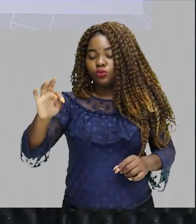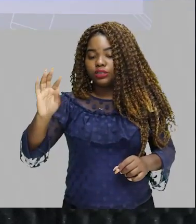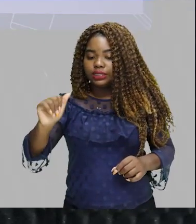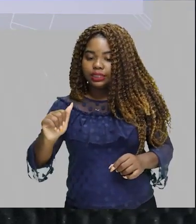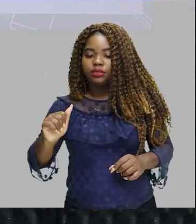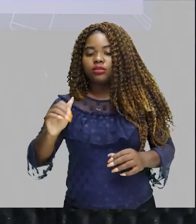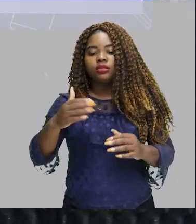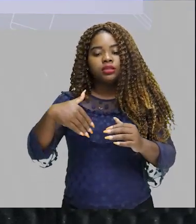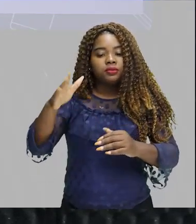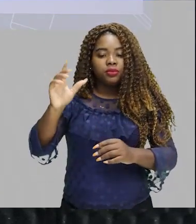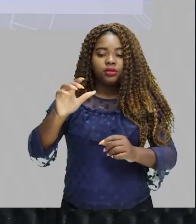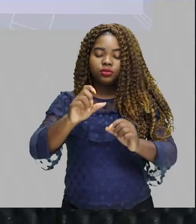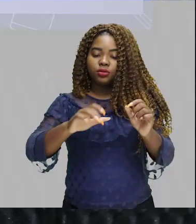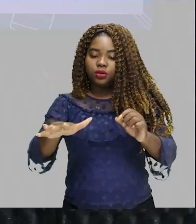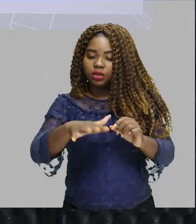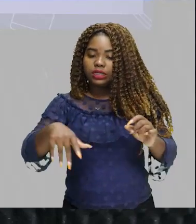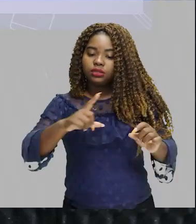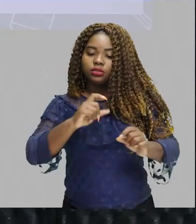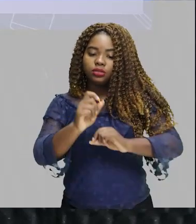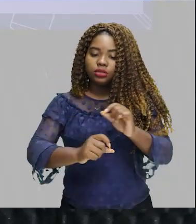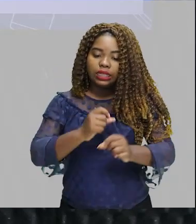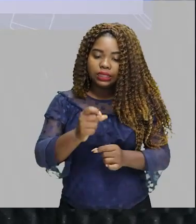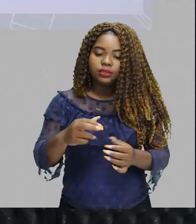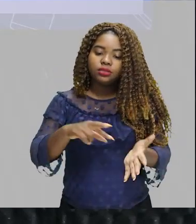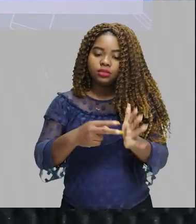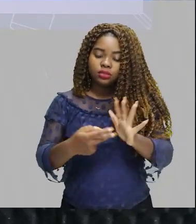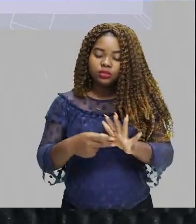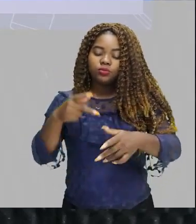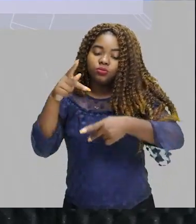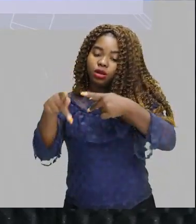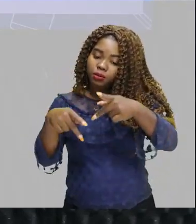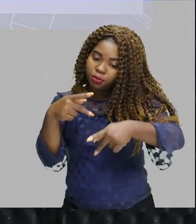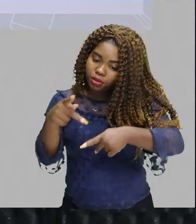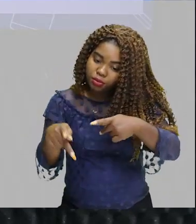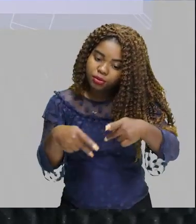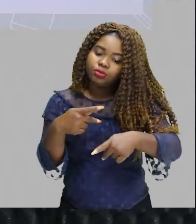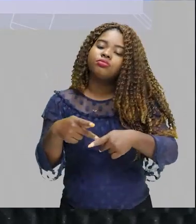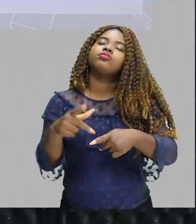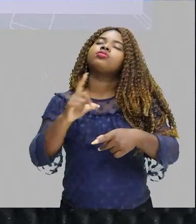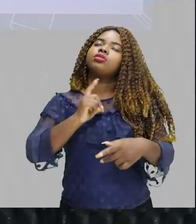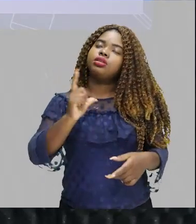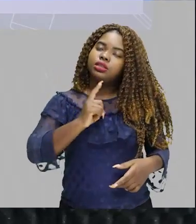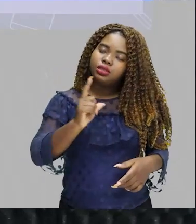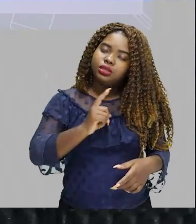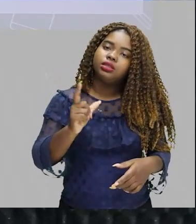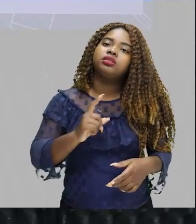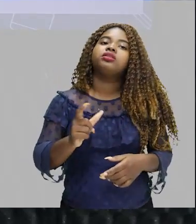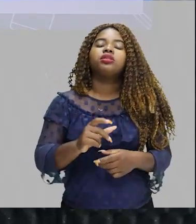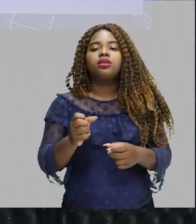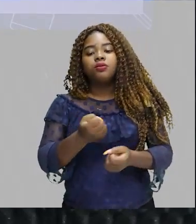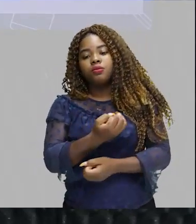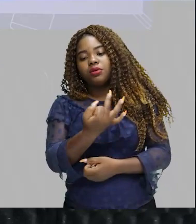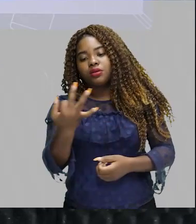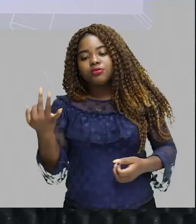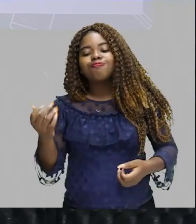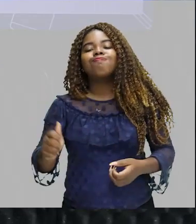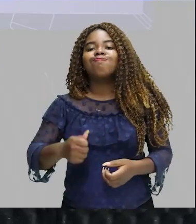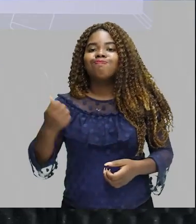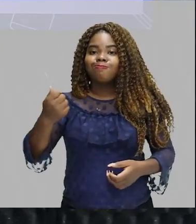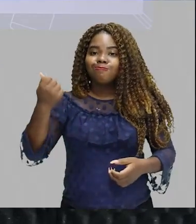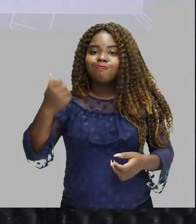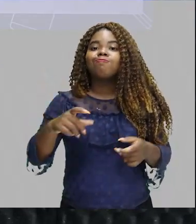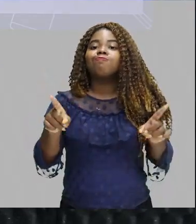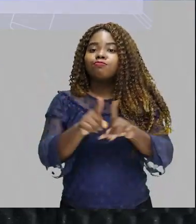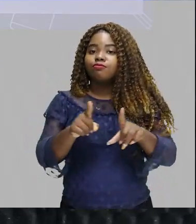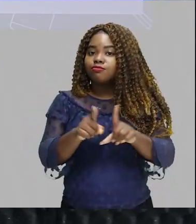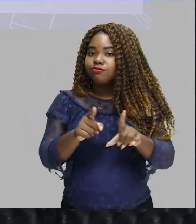seja, maior espaço significa maior contingente populacional, ou seja, tu já tem uma maior quantidade de população adulta. E outra